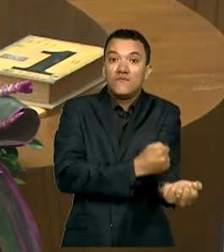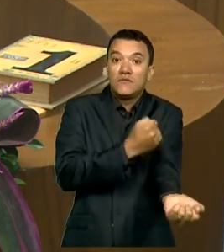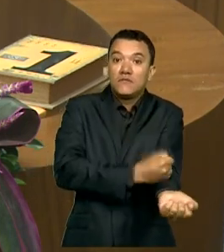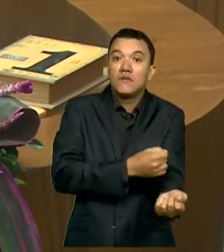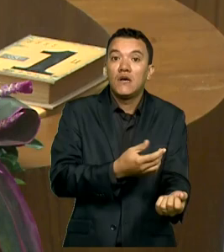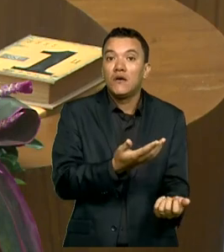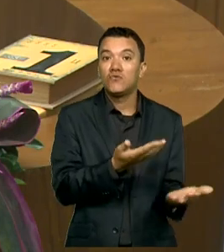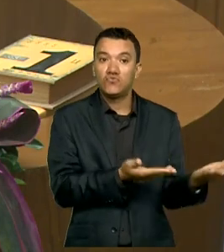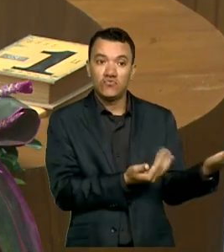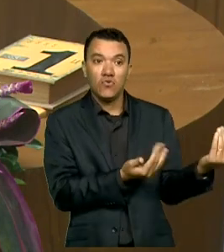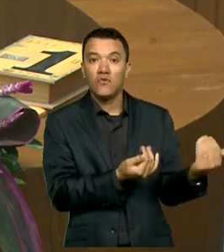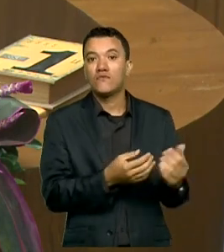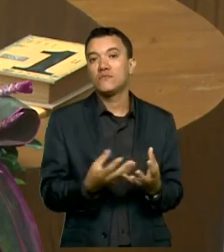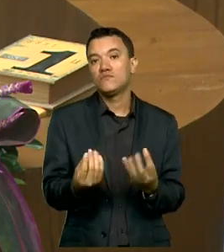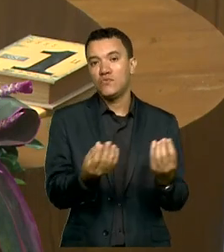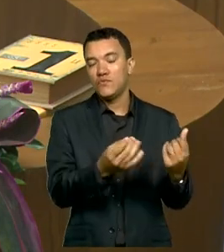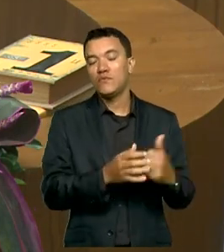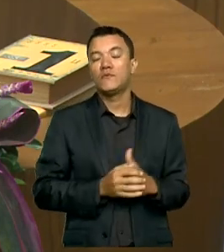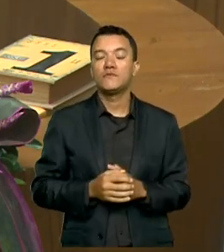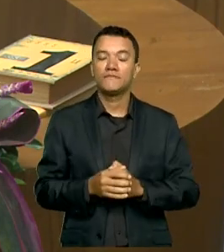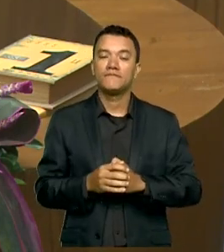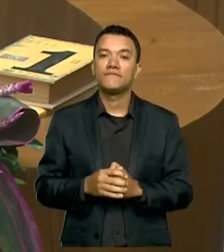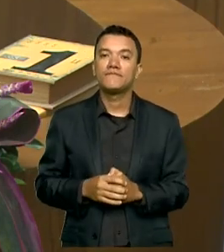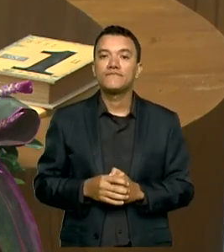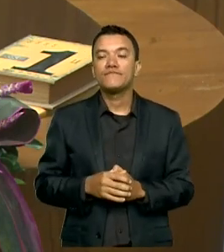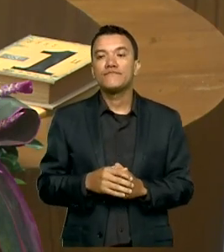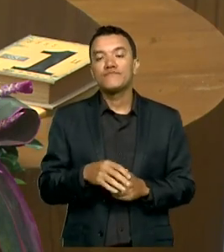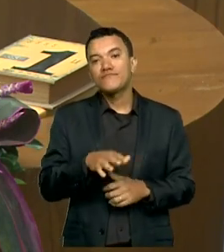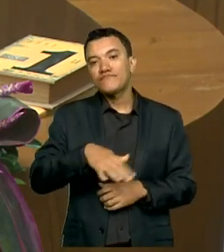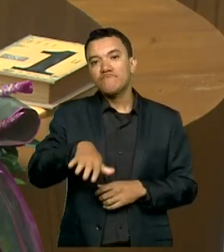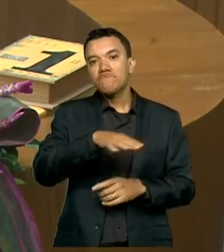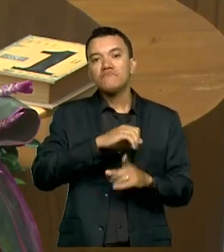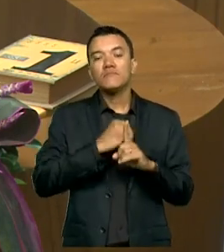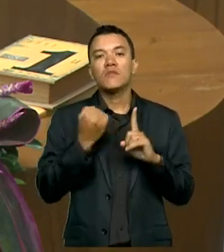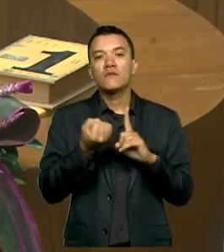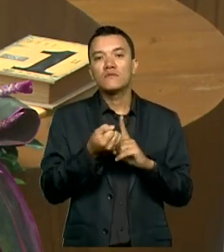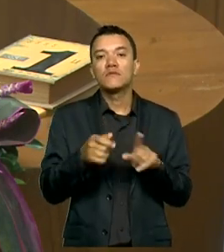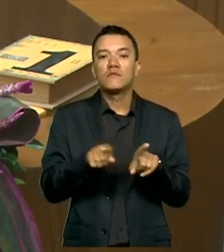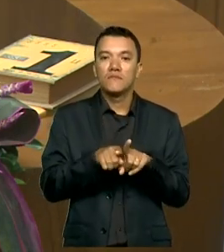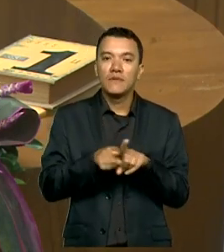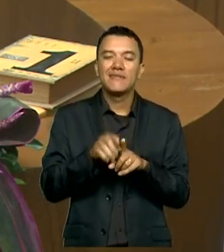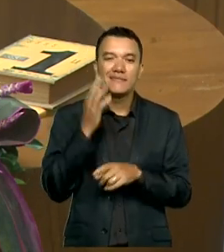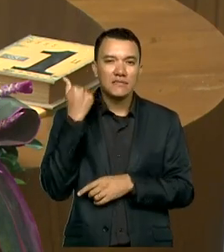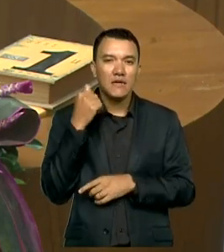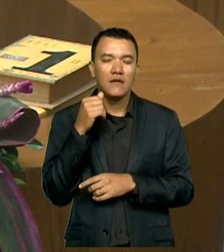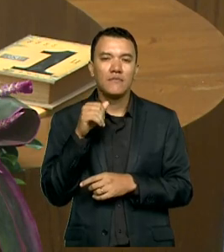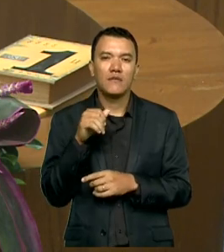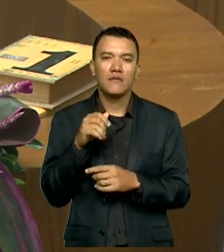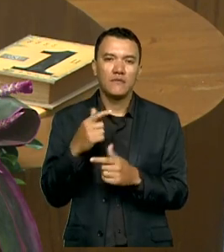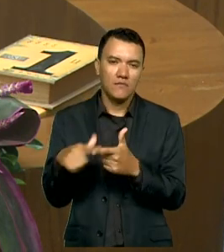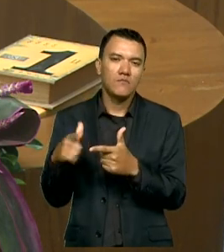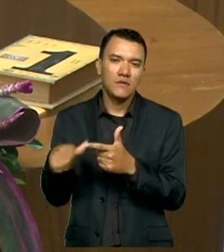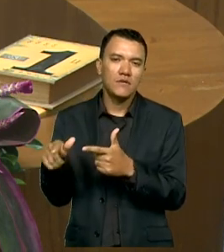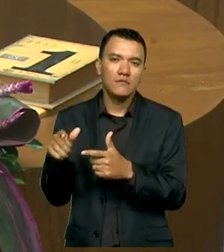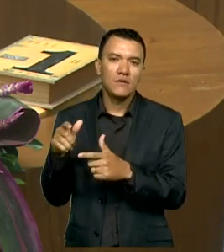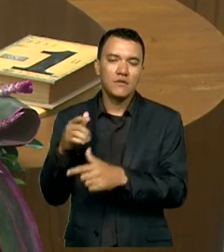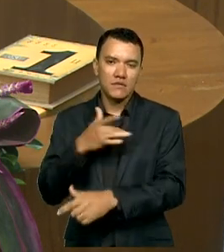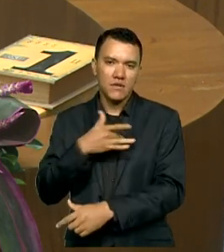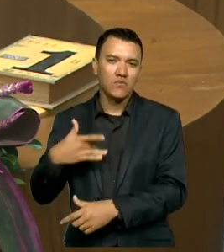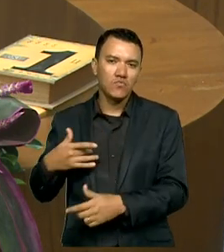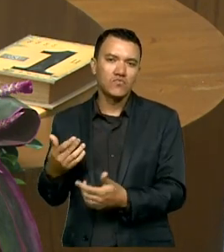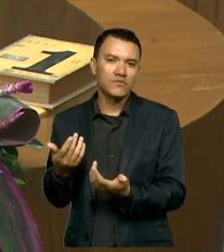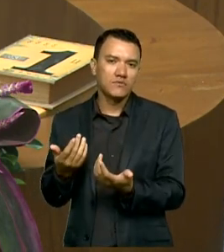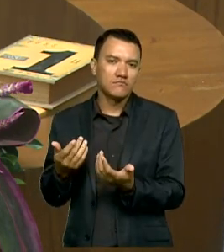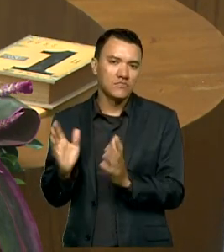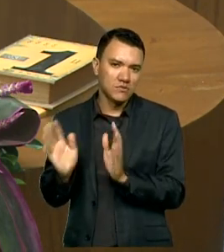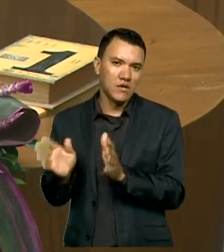jovens, né, mais jovens aqui na nossa sociedade, e também a gente já sabe o problema de saúde que já enfrentamos